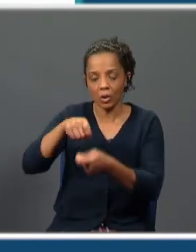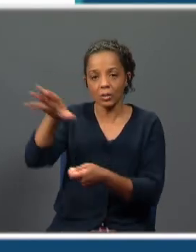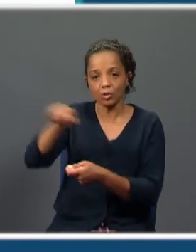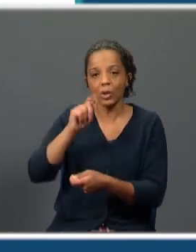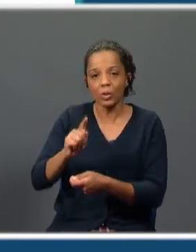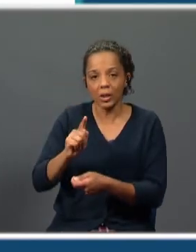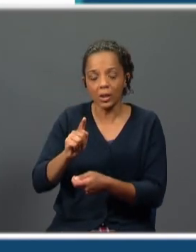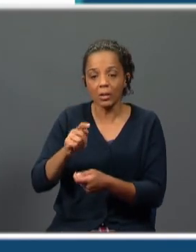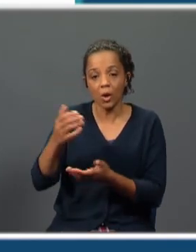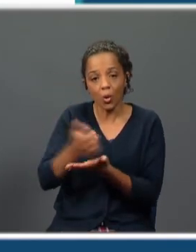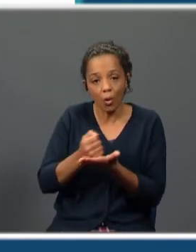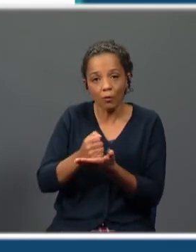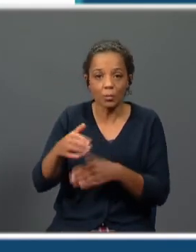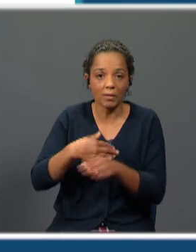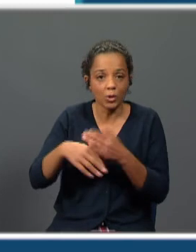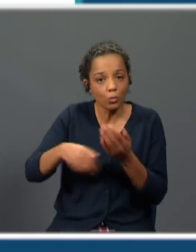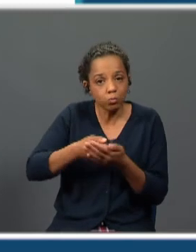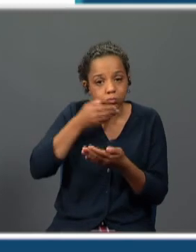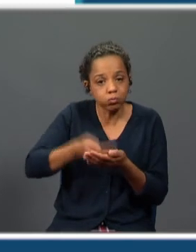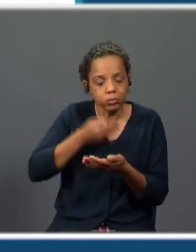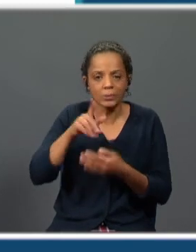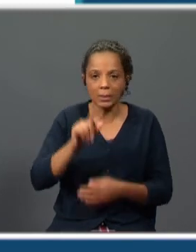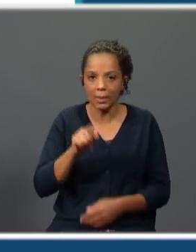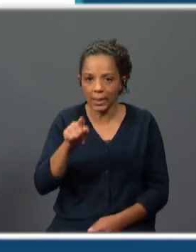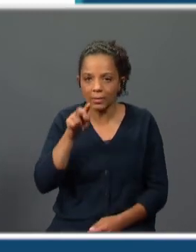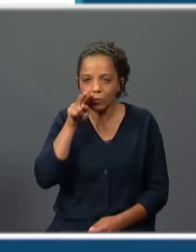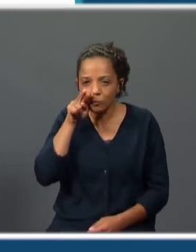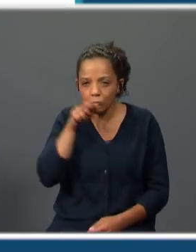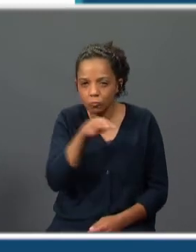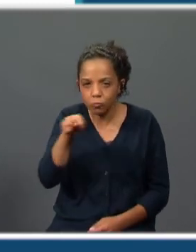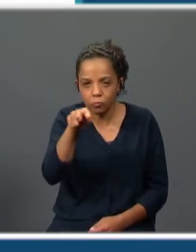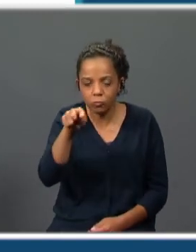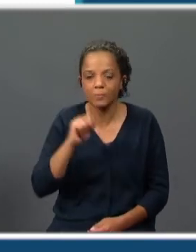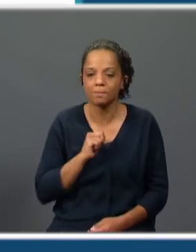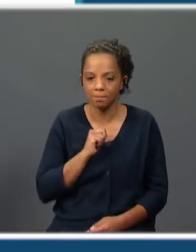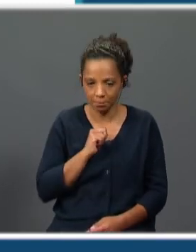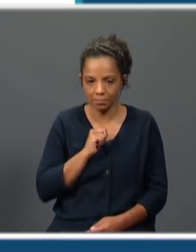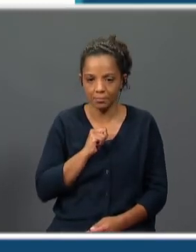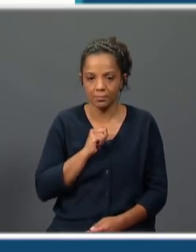fazer um caldinho. E temos aqui a cobra.